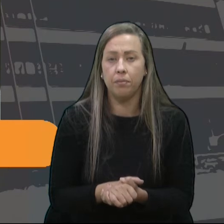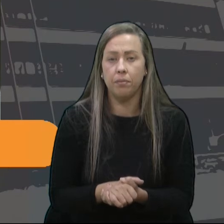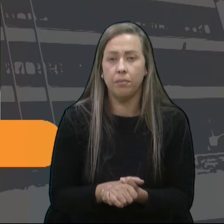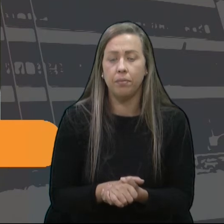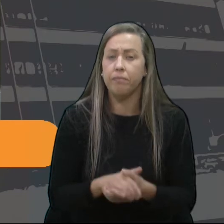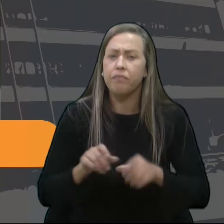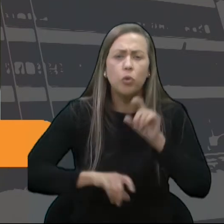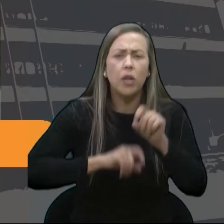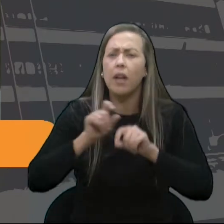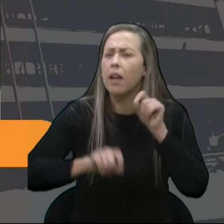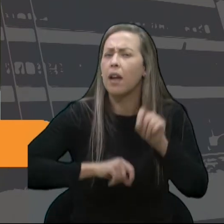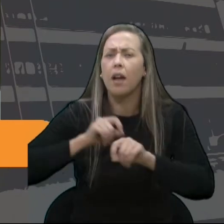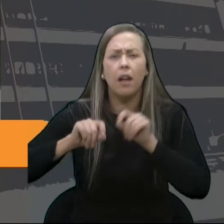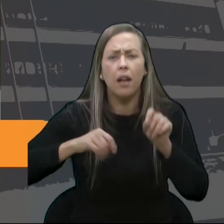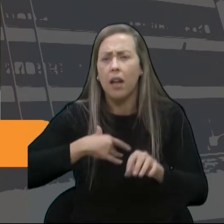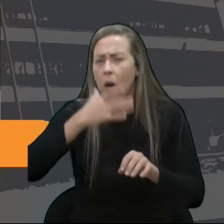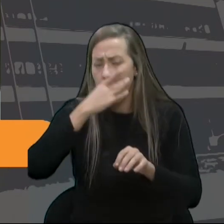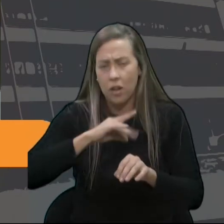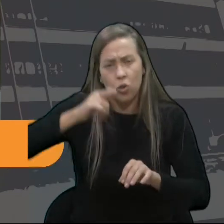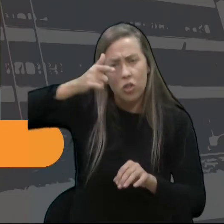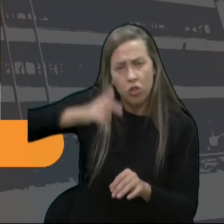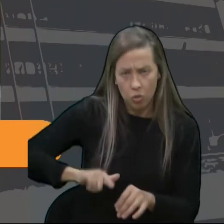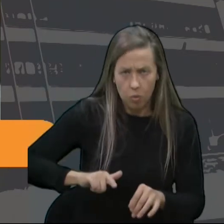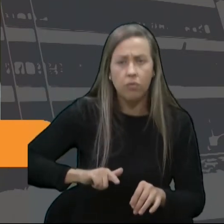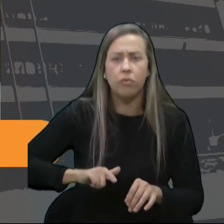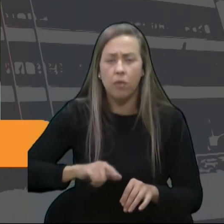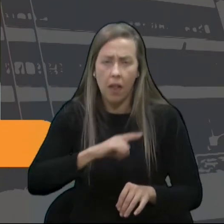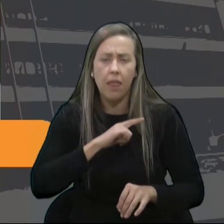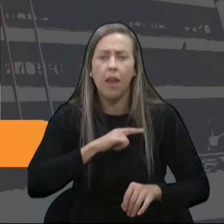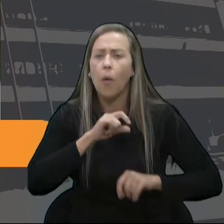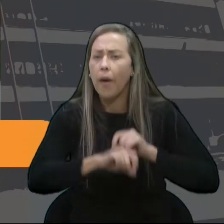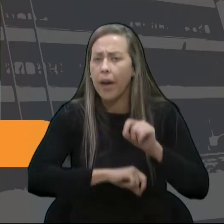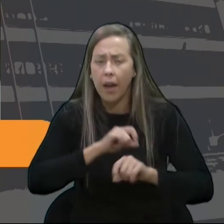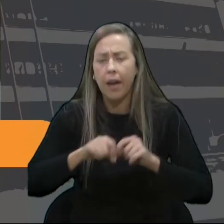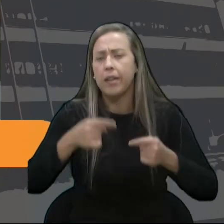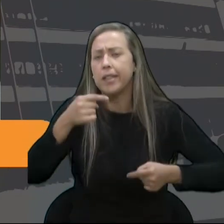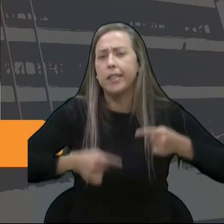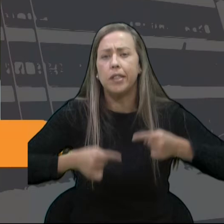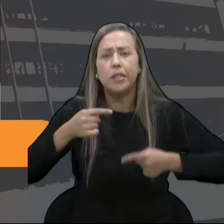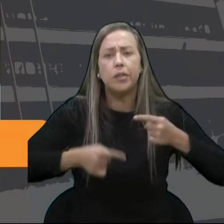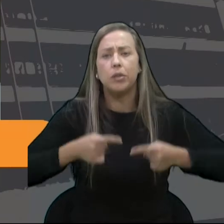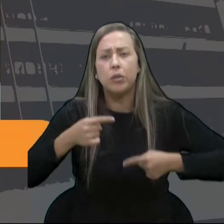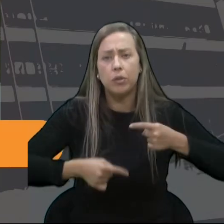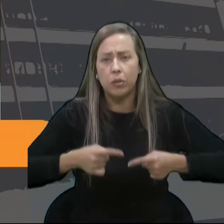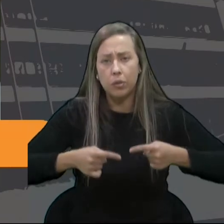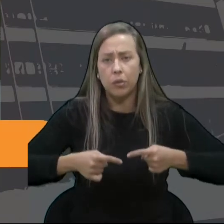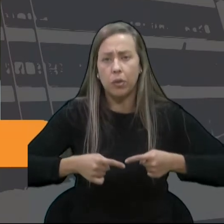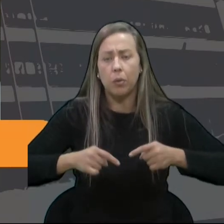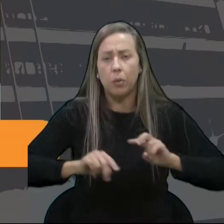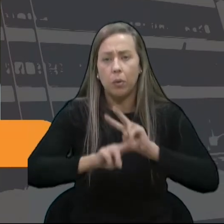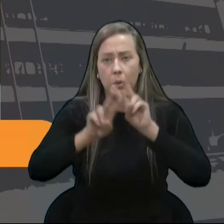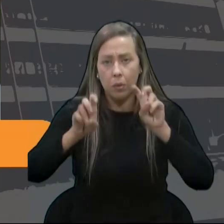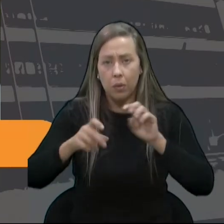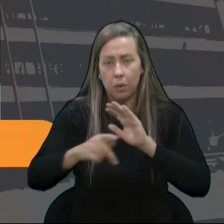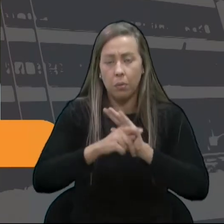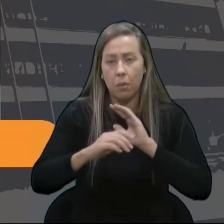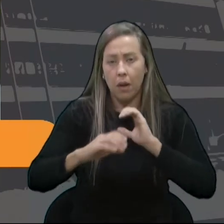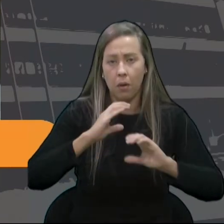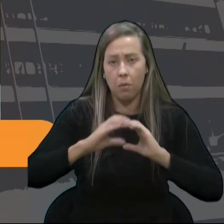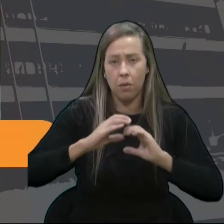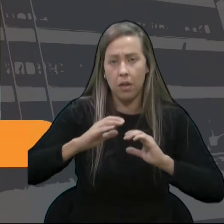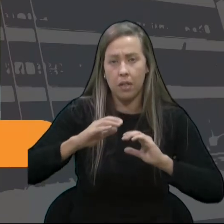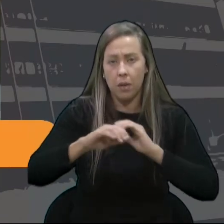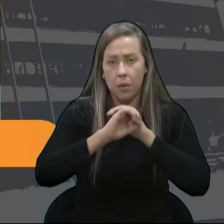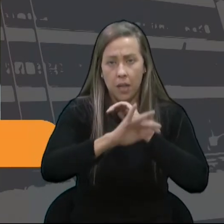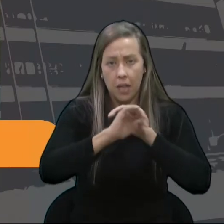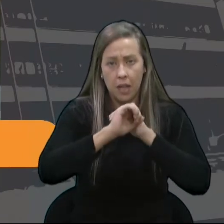o que eu acho que, de novo, né, trazendo essa discussão para o nosso métier, que é o métier da comunicação da